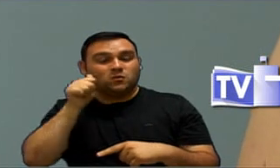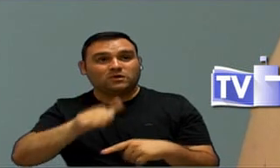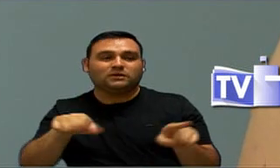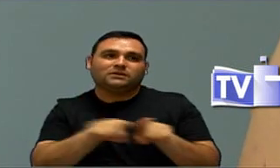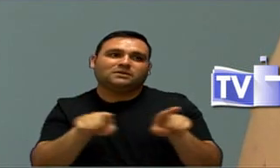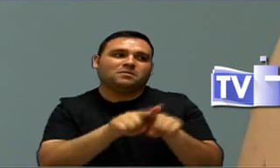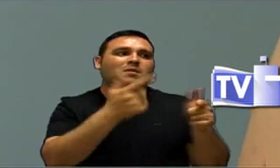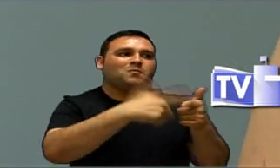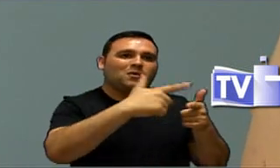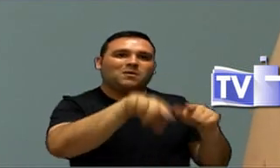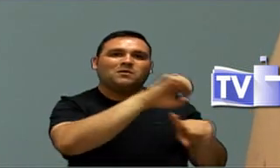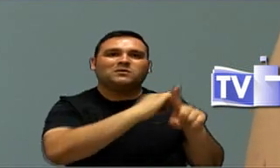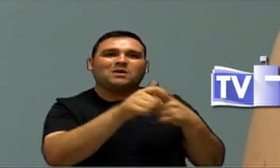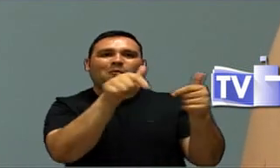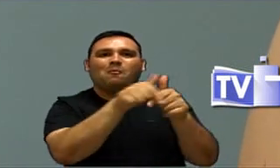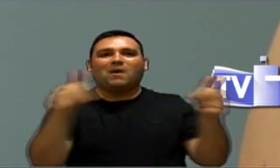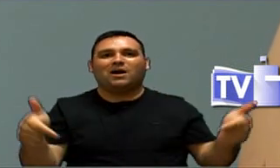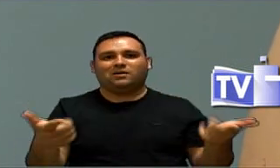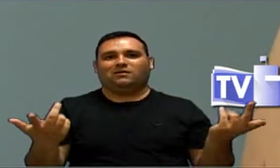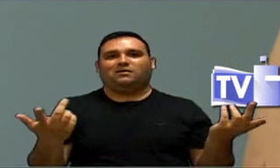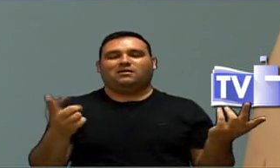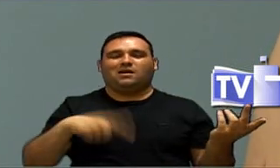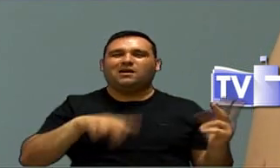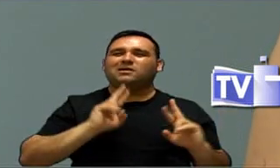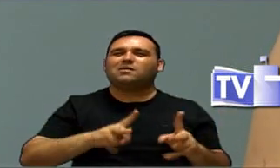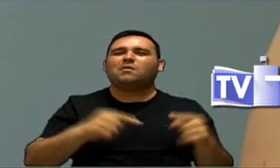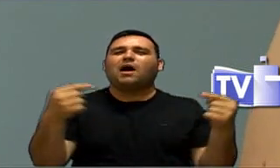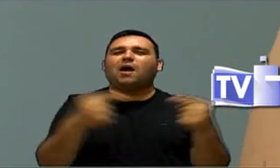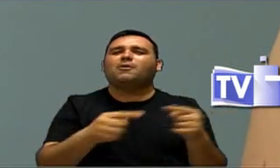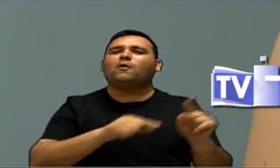seja também uma questão social mais ampla. Ela diz